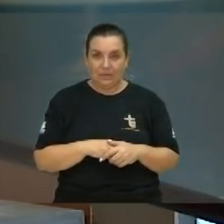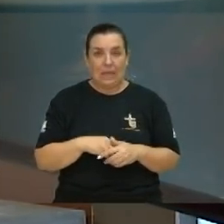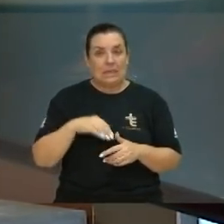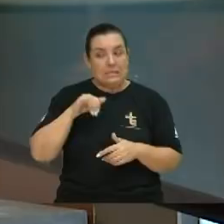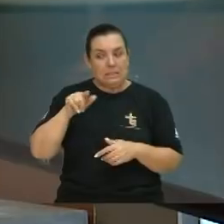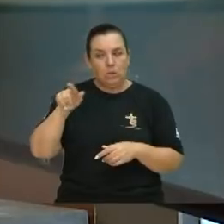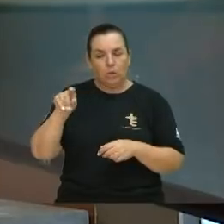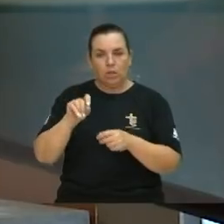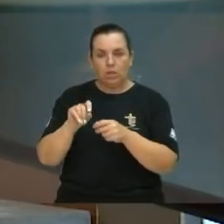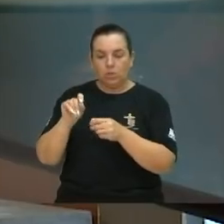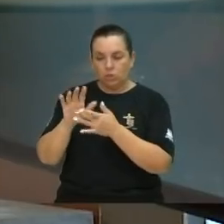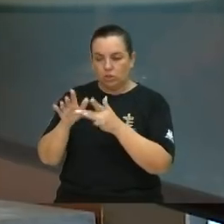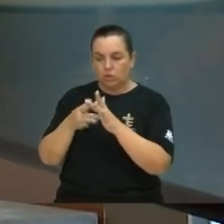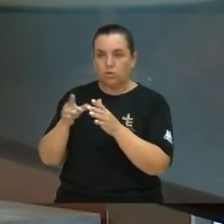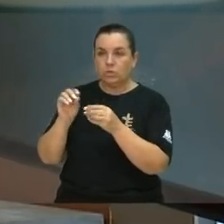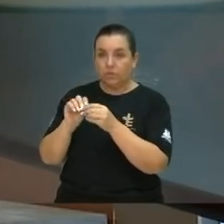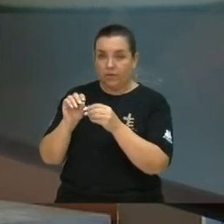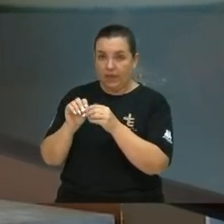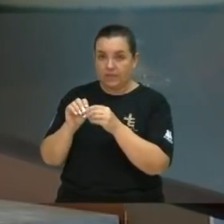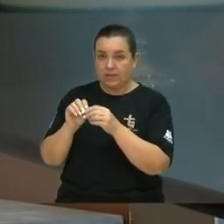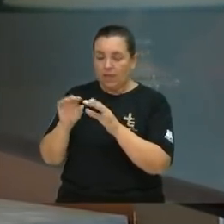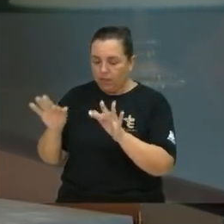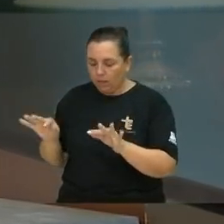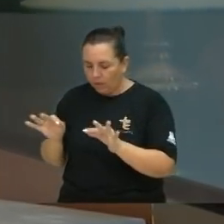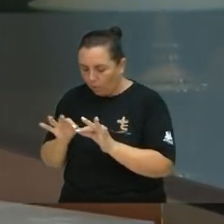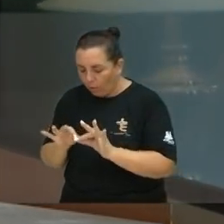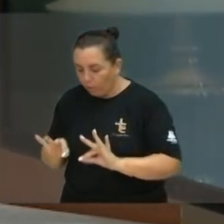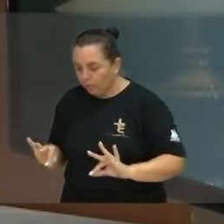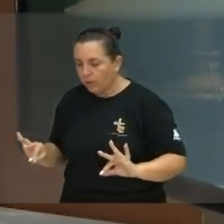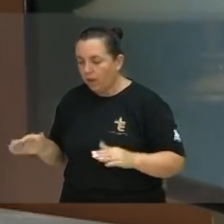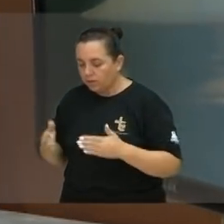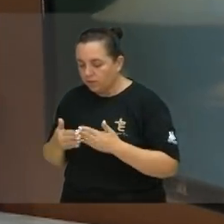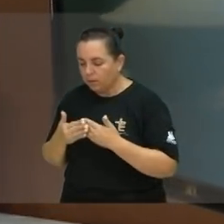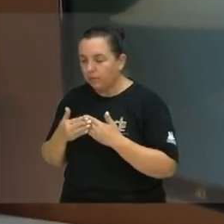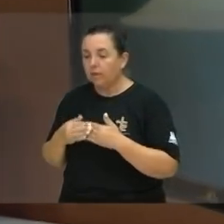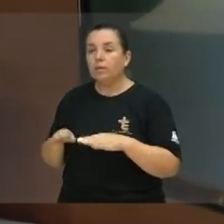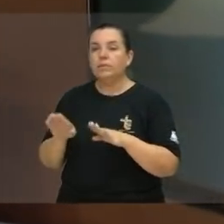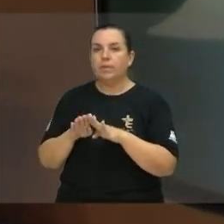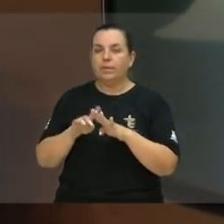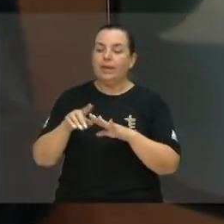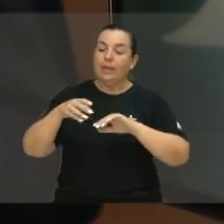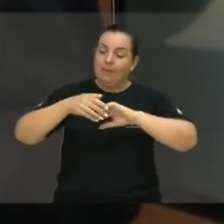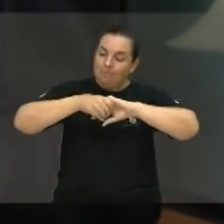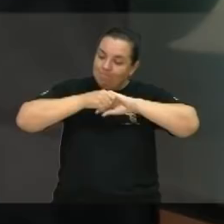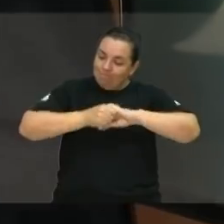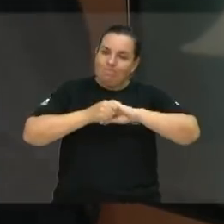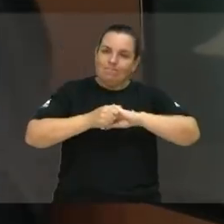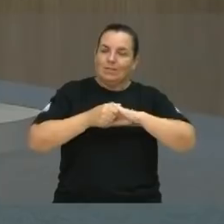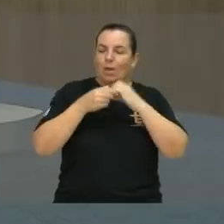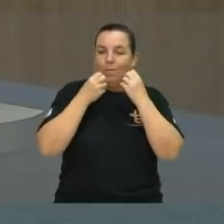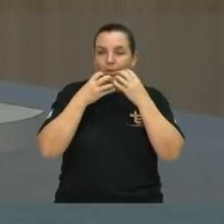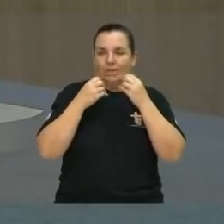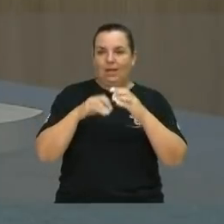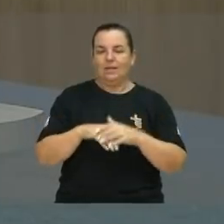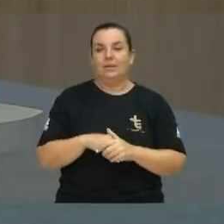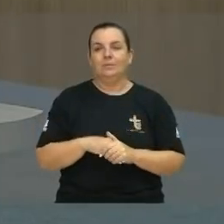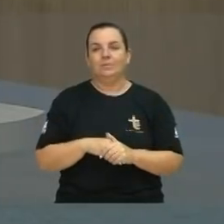de jesus é humildade também o de fraternidade aí ele não o faz